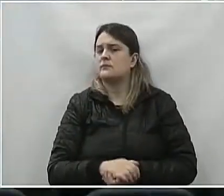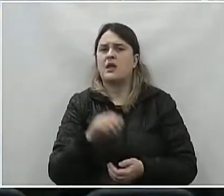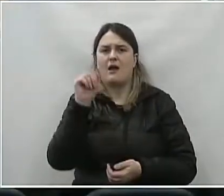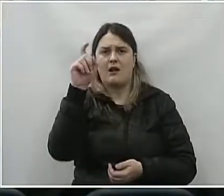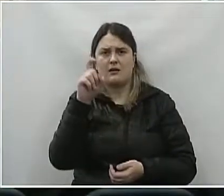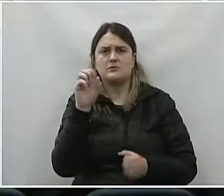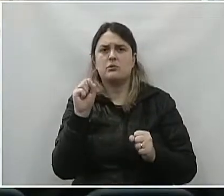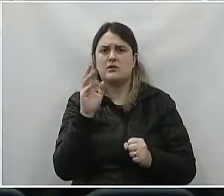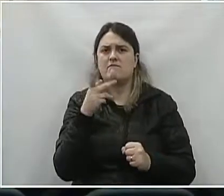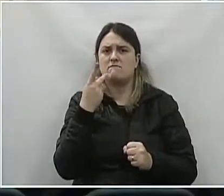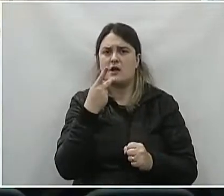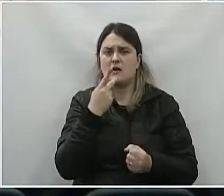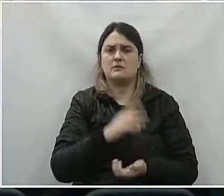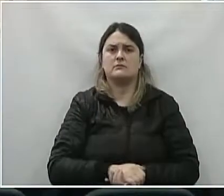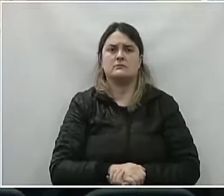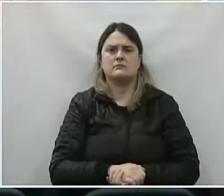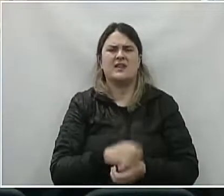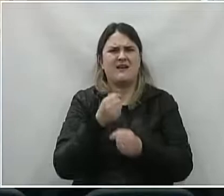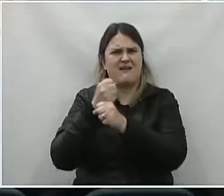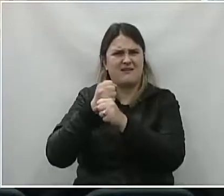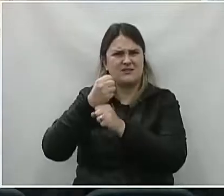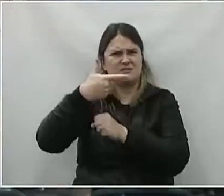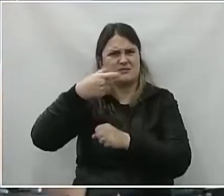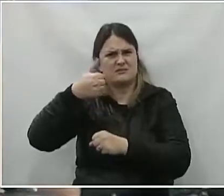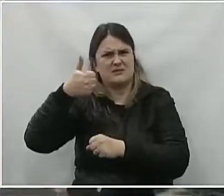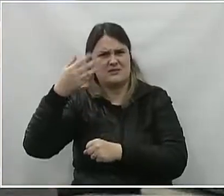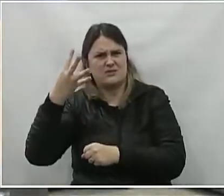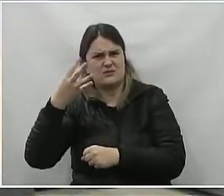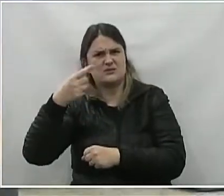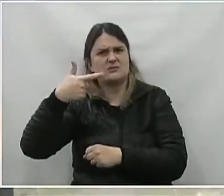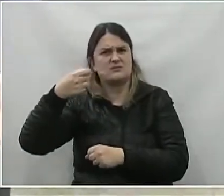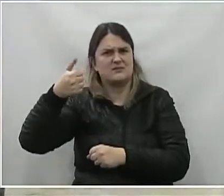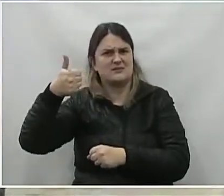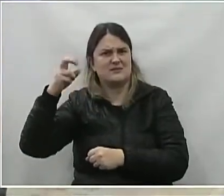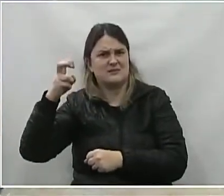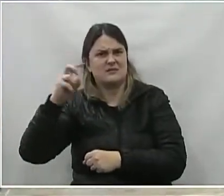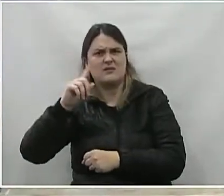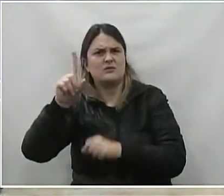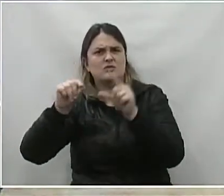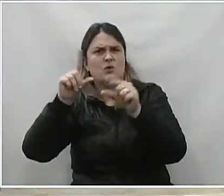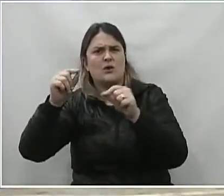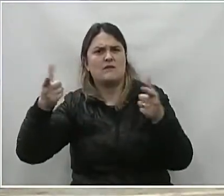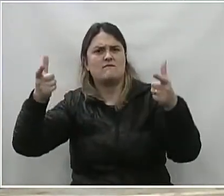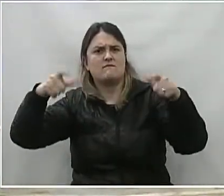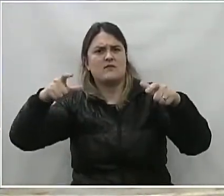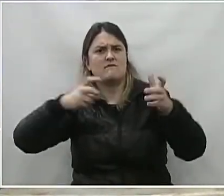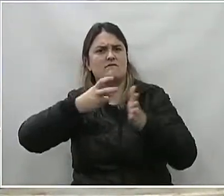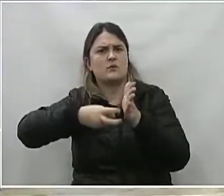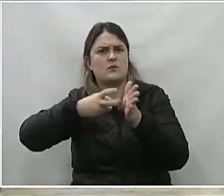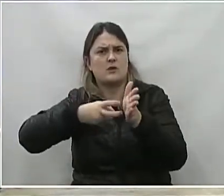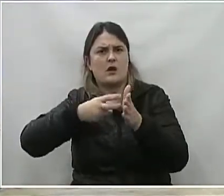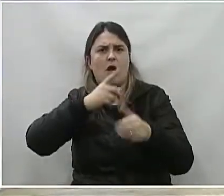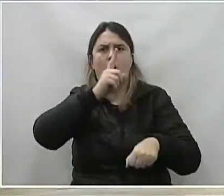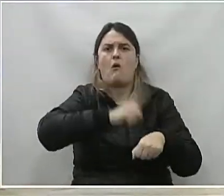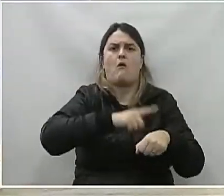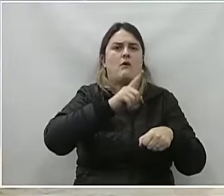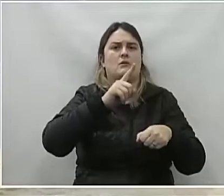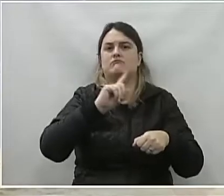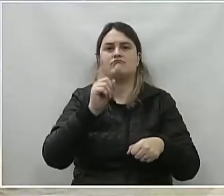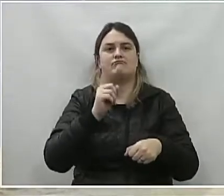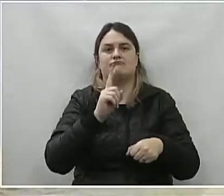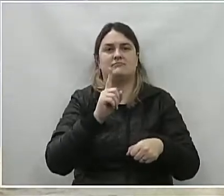ressaltar, vereadora, que desde 2014 e 2015 não foi escolhido o ferroviário da noite para o dia.